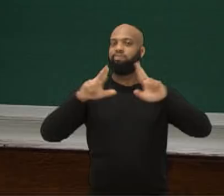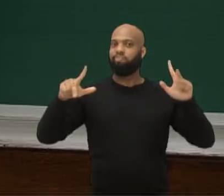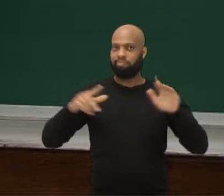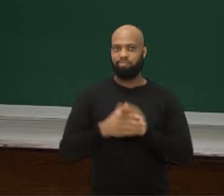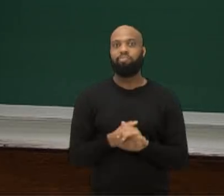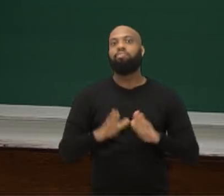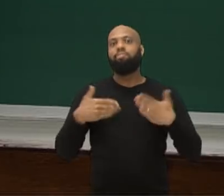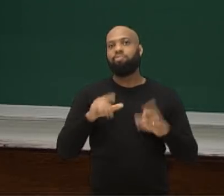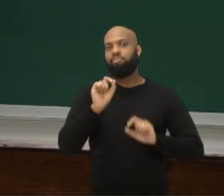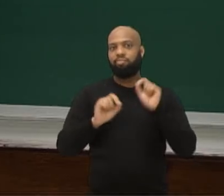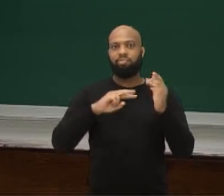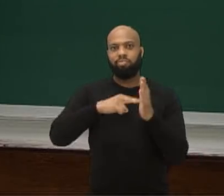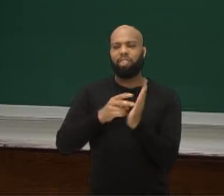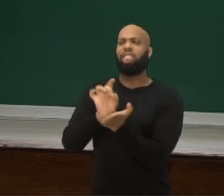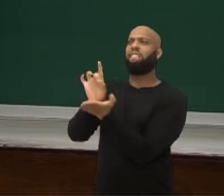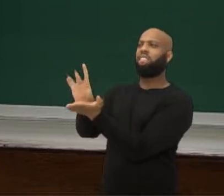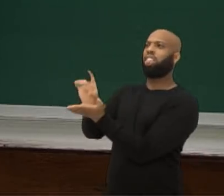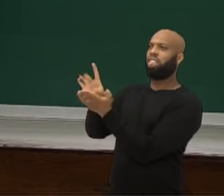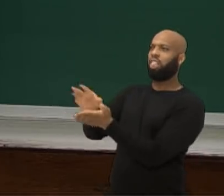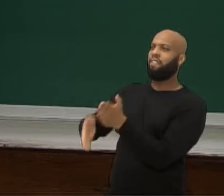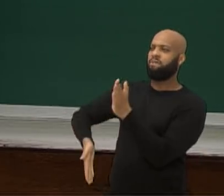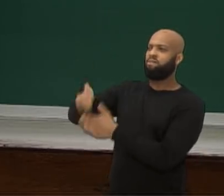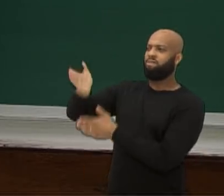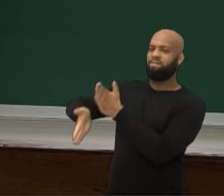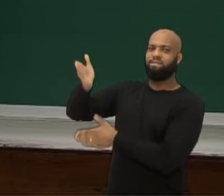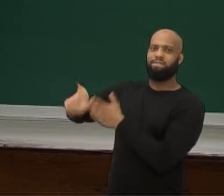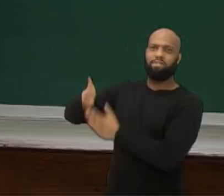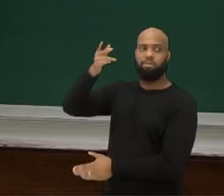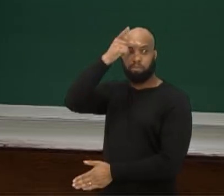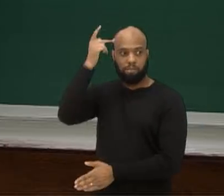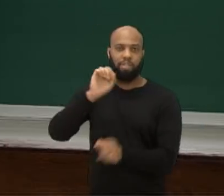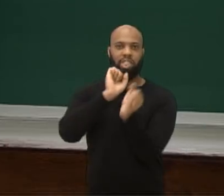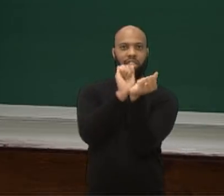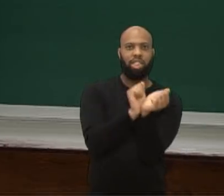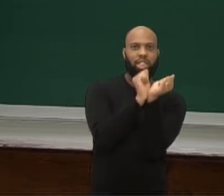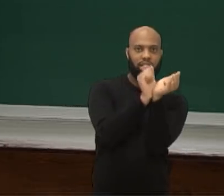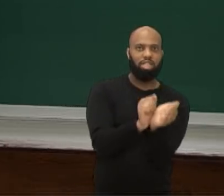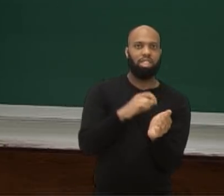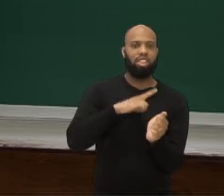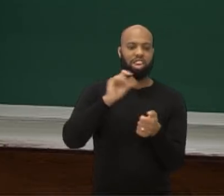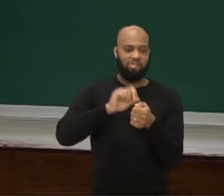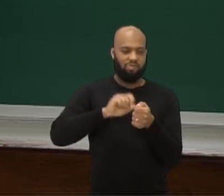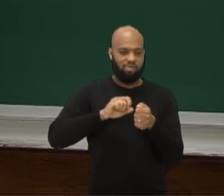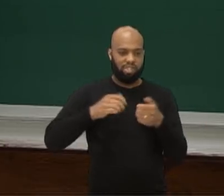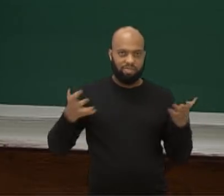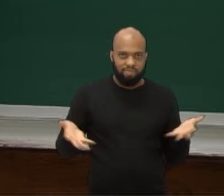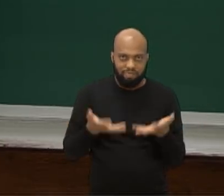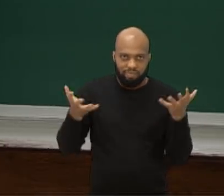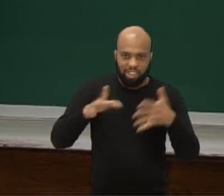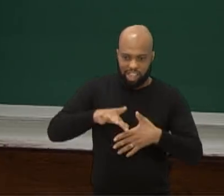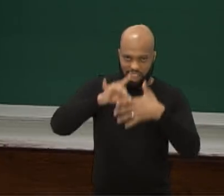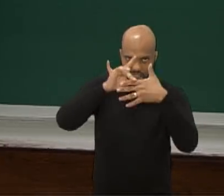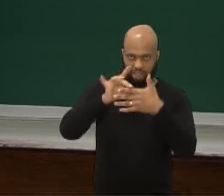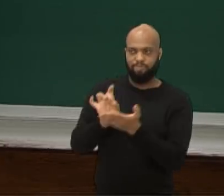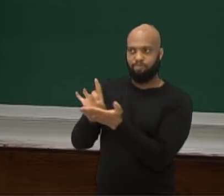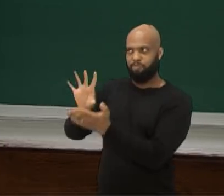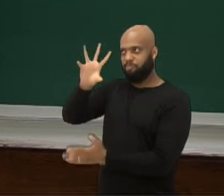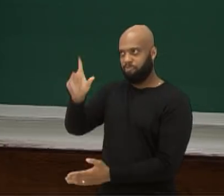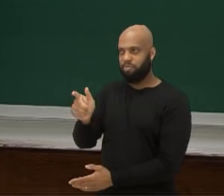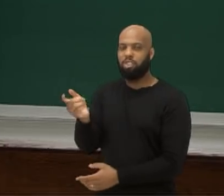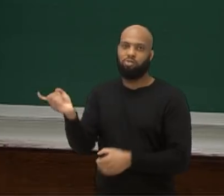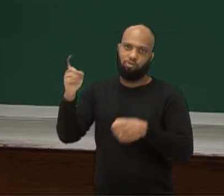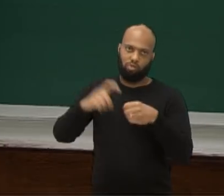Em outras palavras, mandou embora os escravizados, os rebeldes para a África e assim,